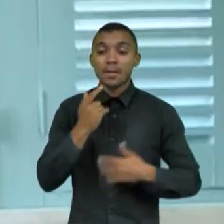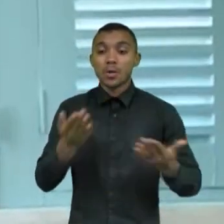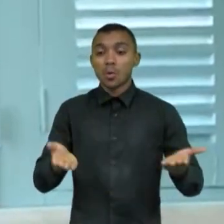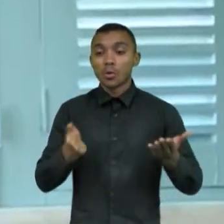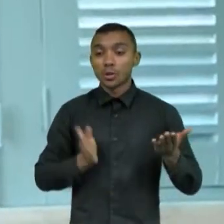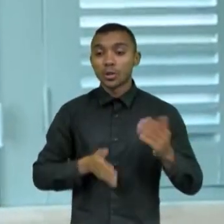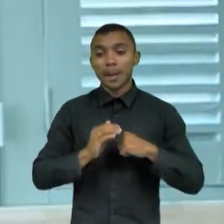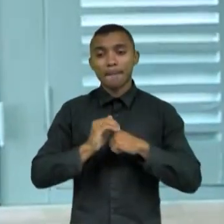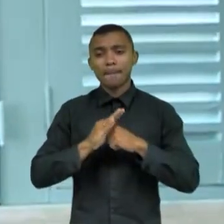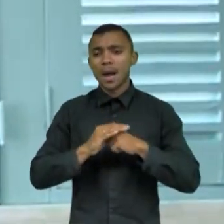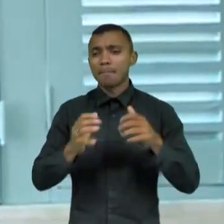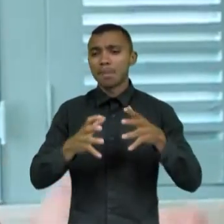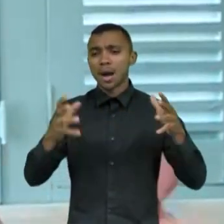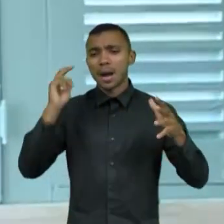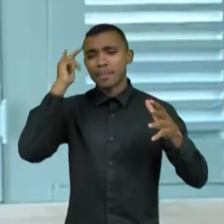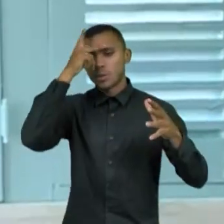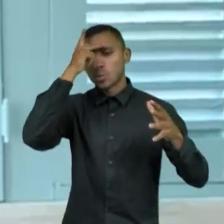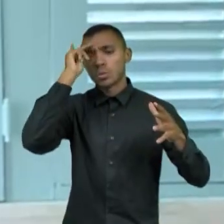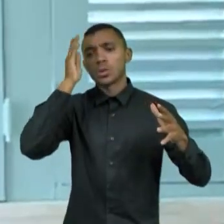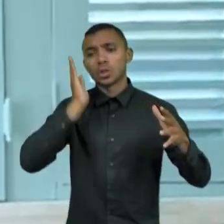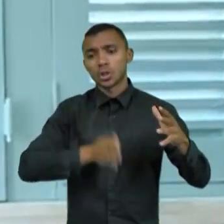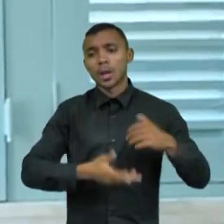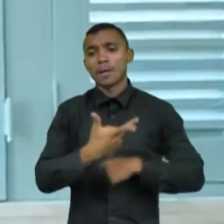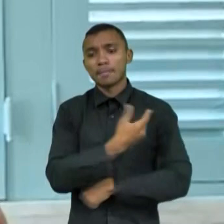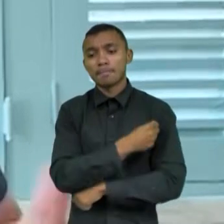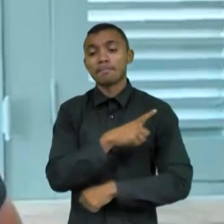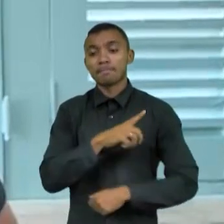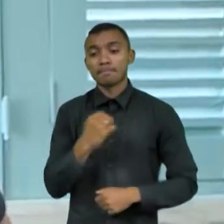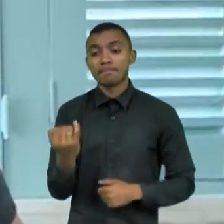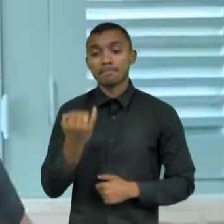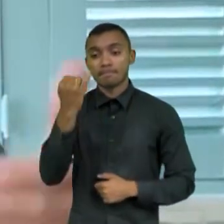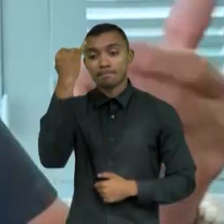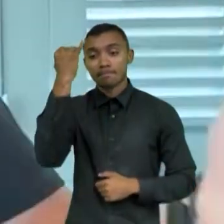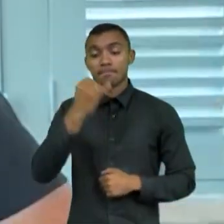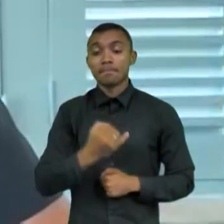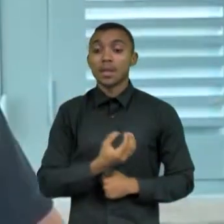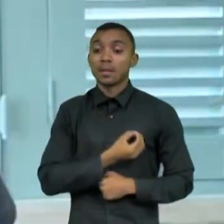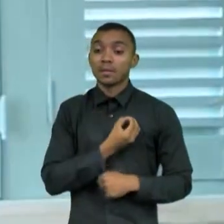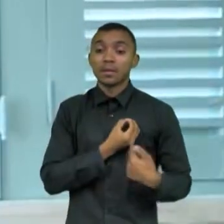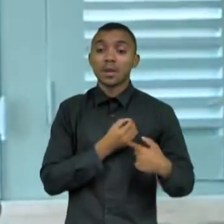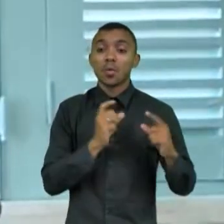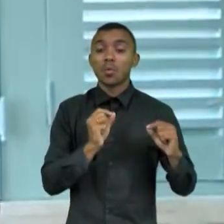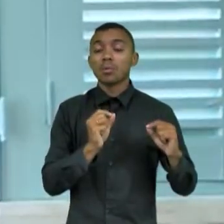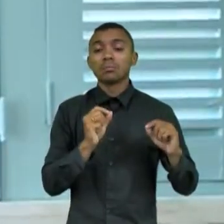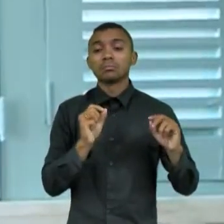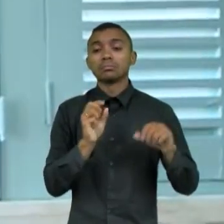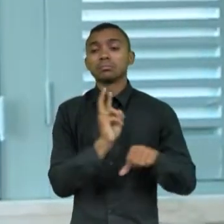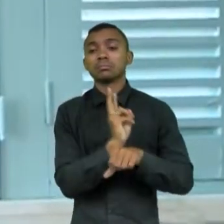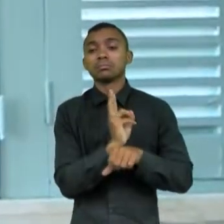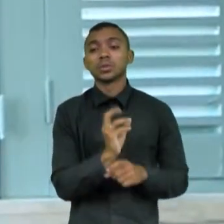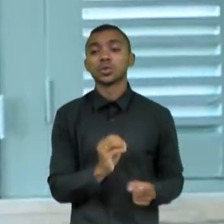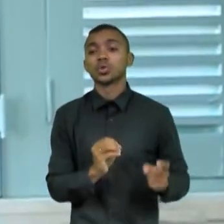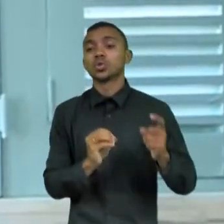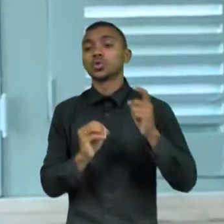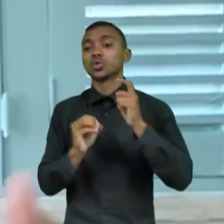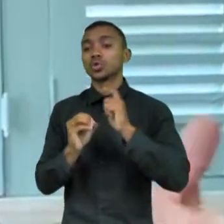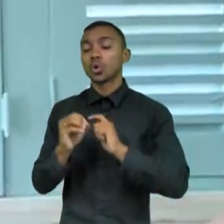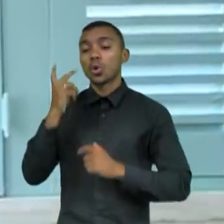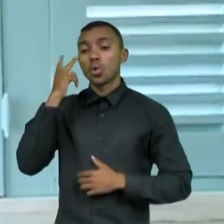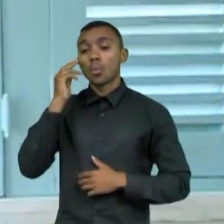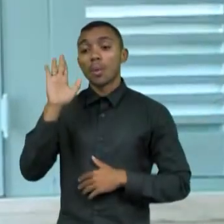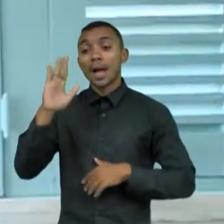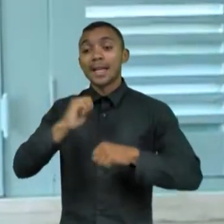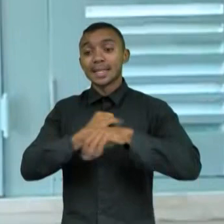de vacinação, então isso é muito importante. E a vida realmente voltando ao normal. E Fortaleza